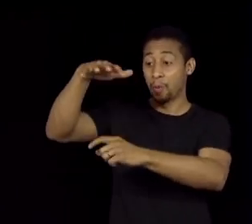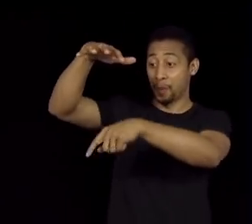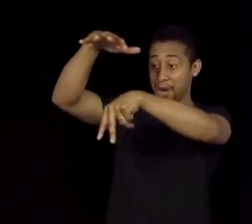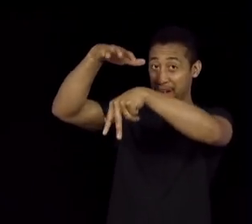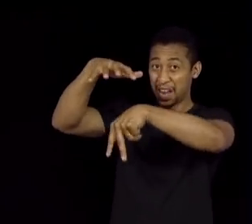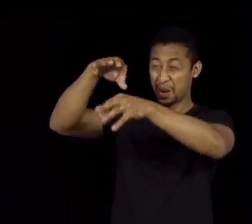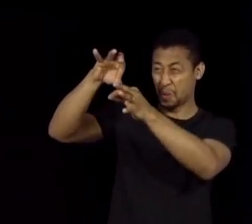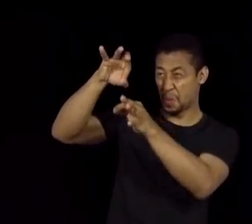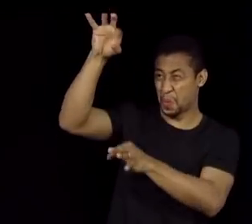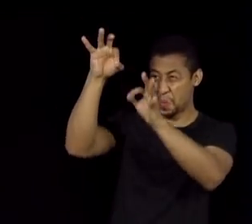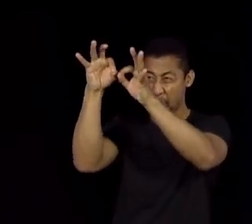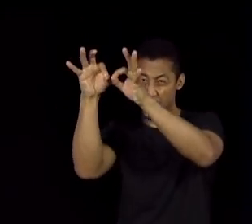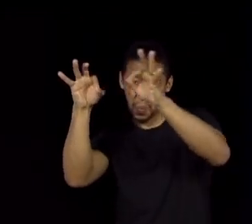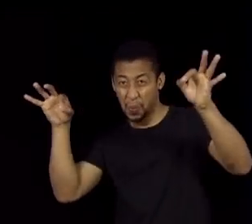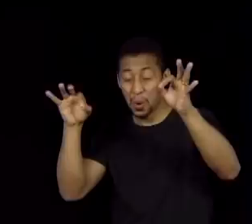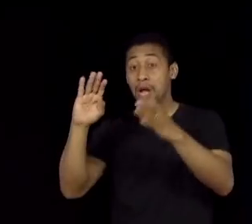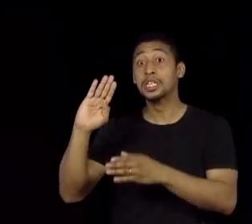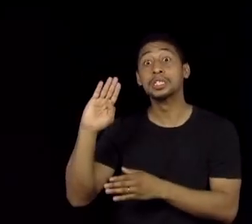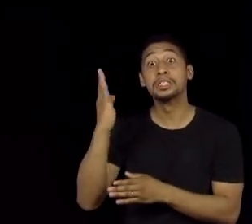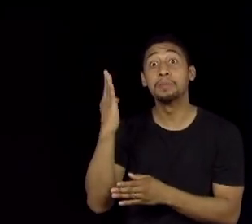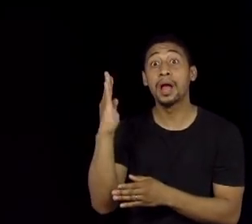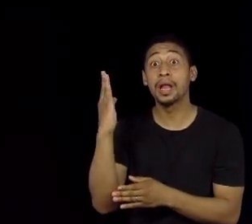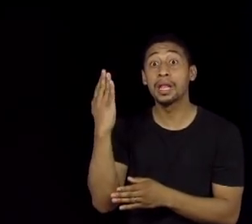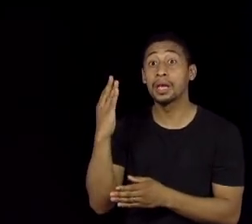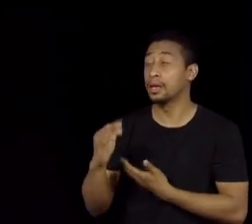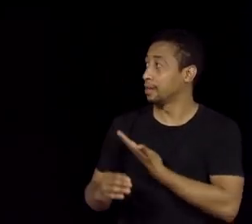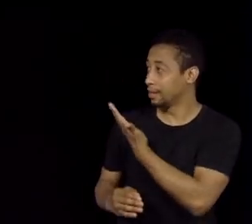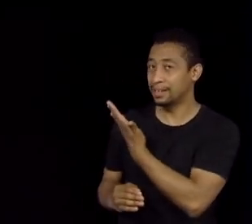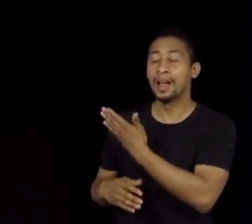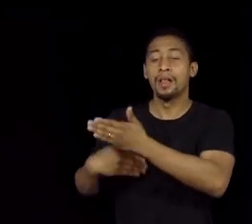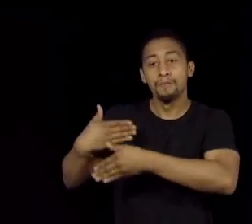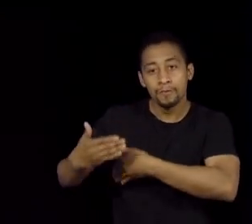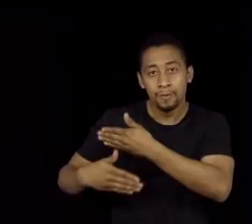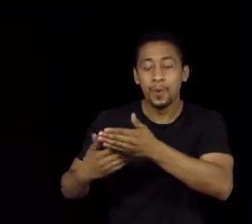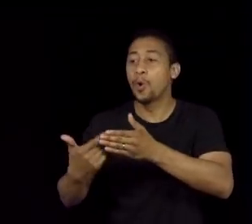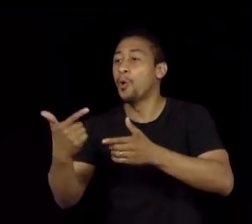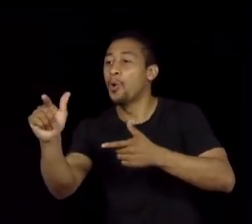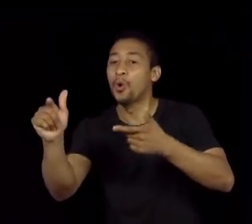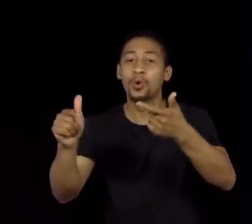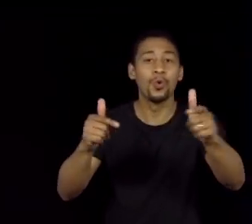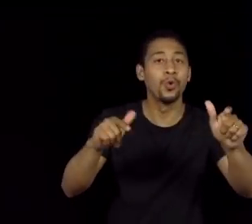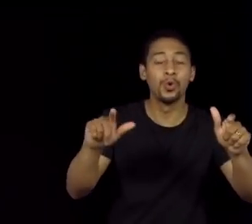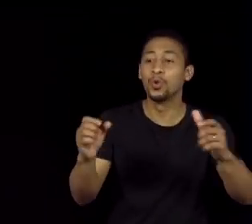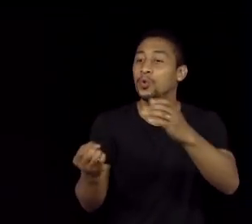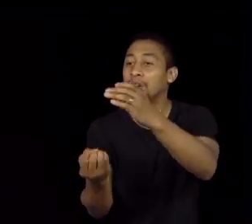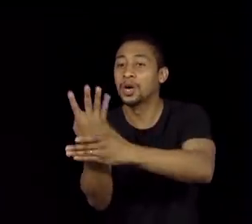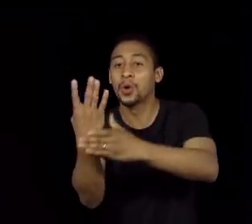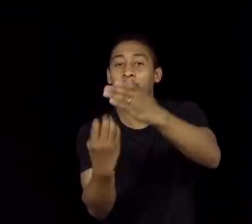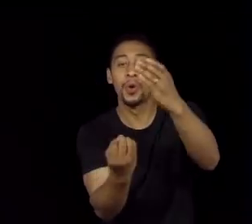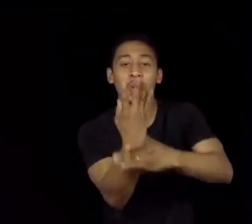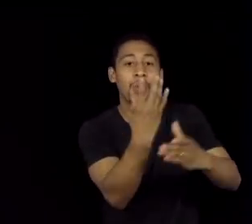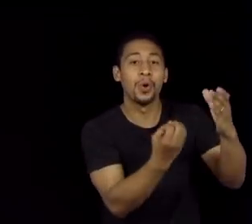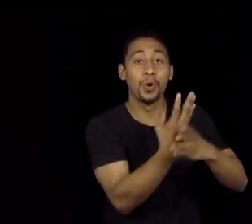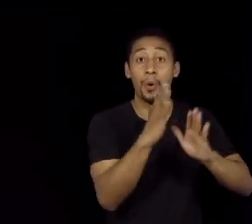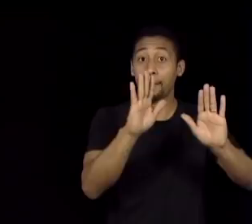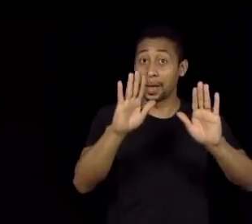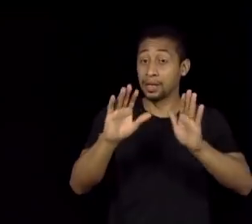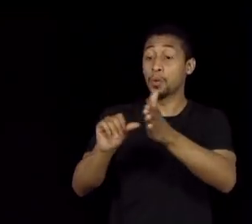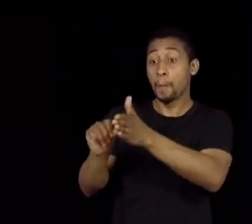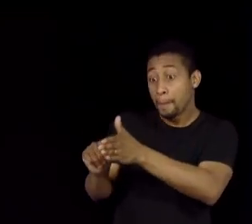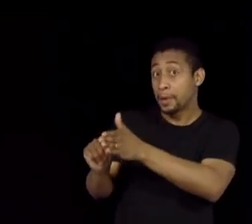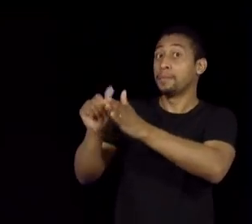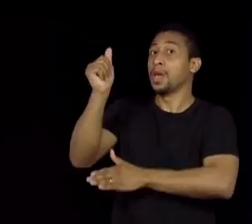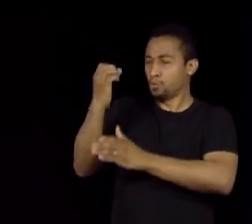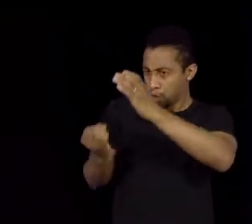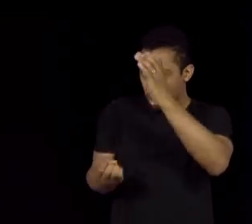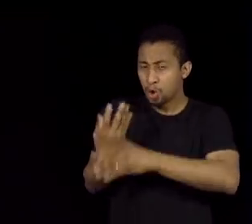madeira. Outros inventores criaram outras traquitanas, mas quem levou o crédito pela invenção com o prático